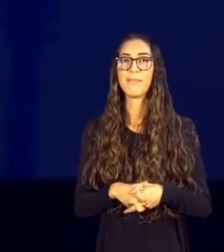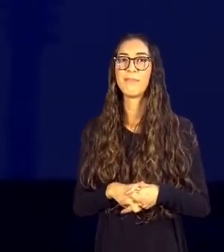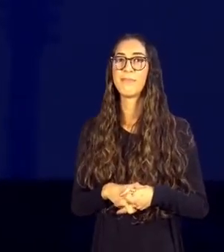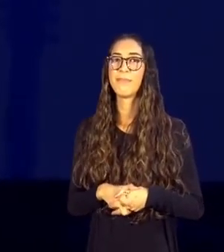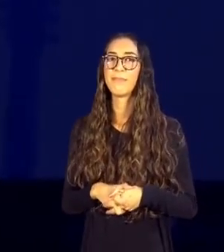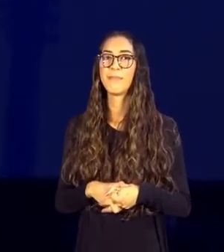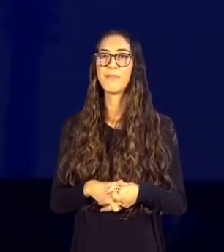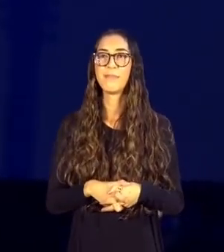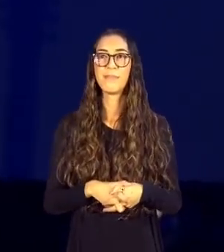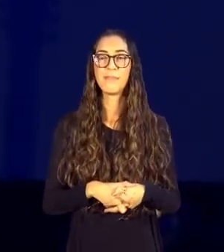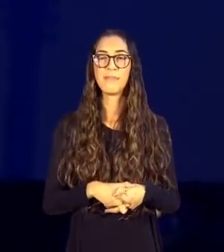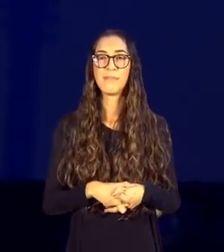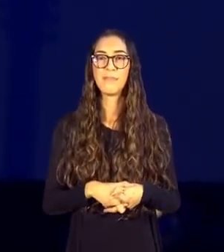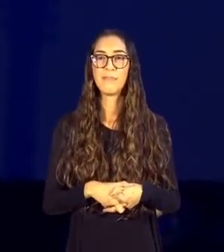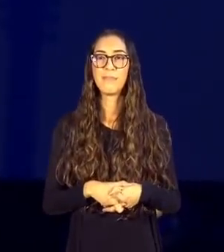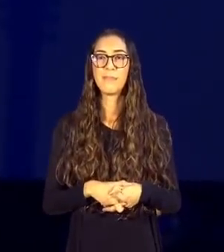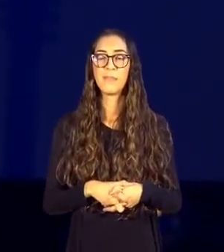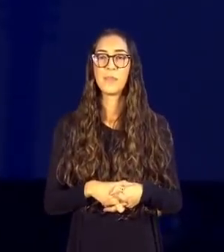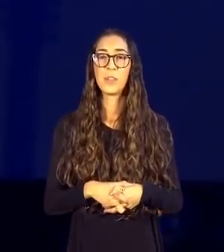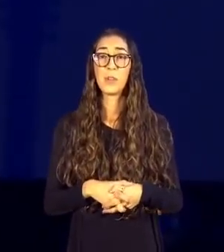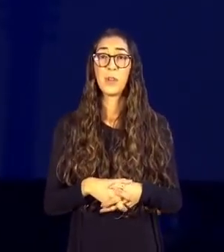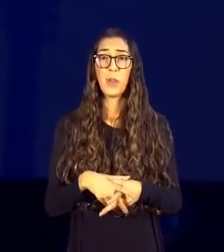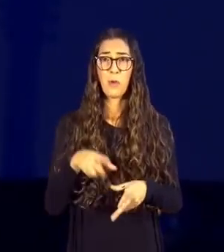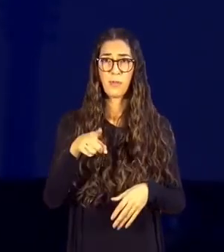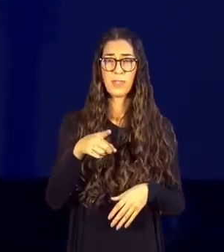ter a sua carteira roubada em